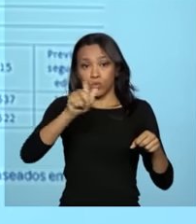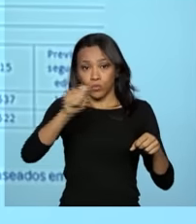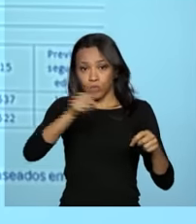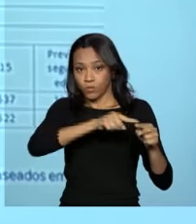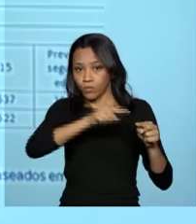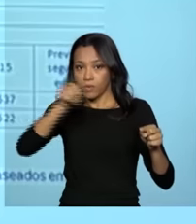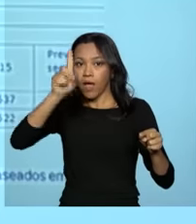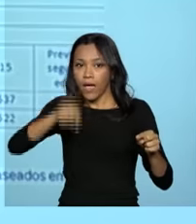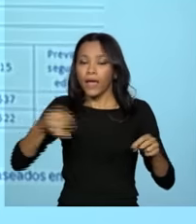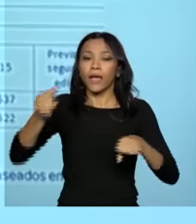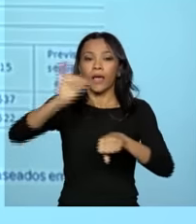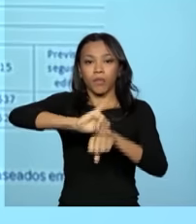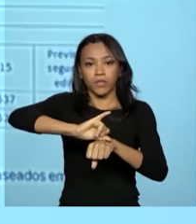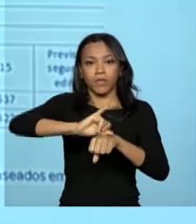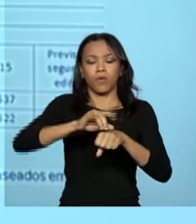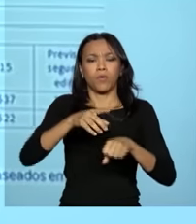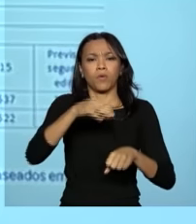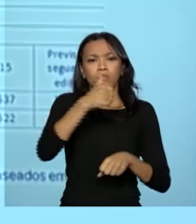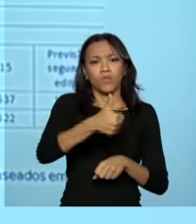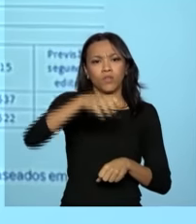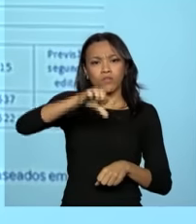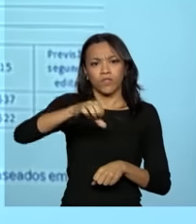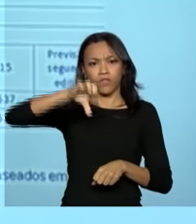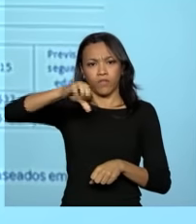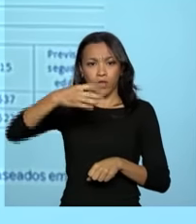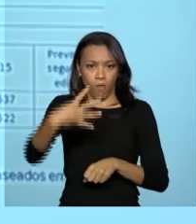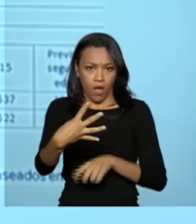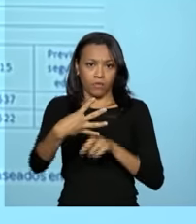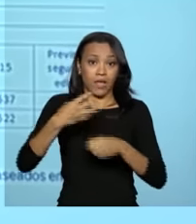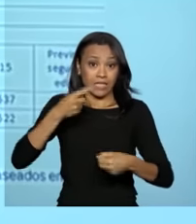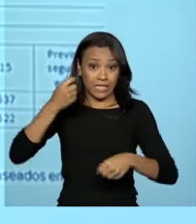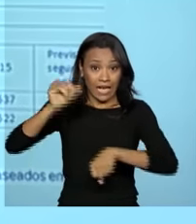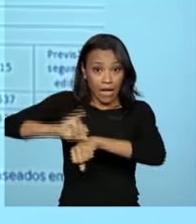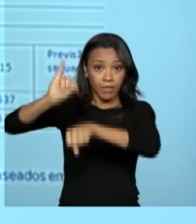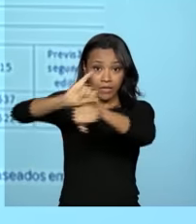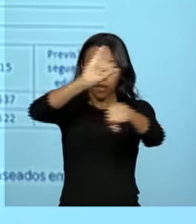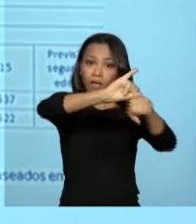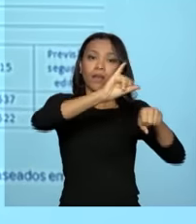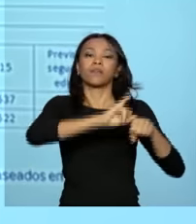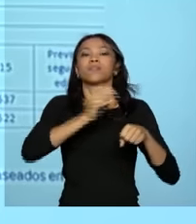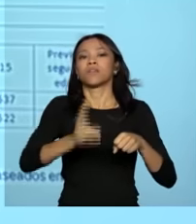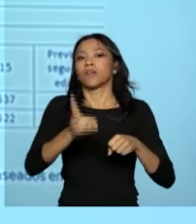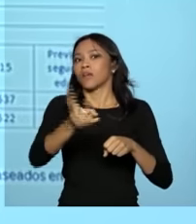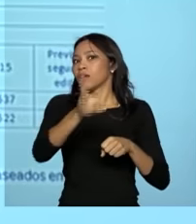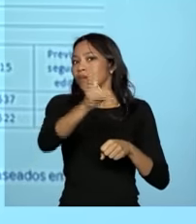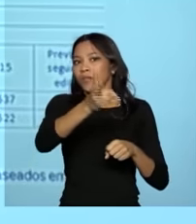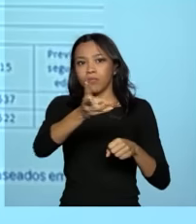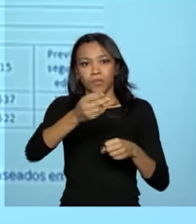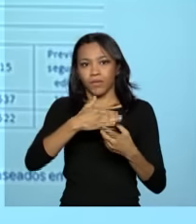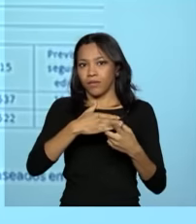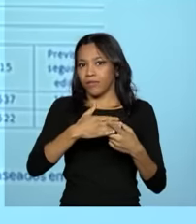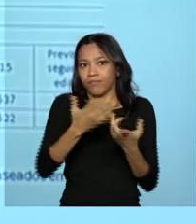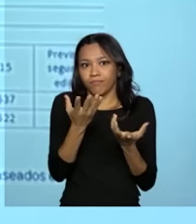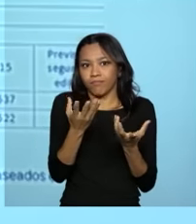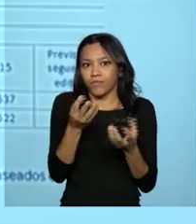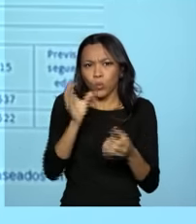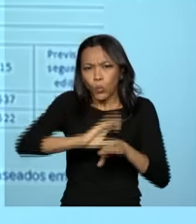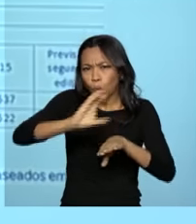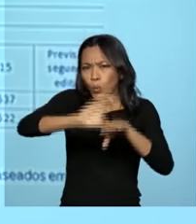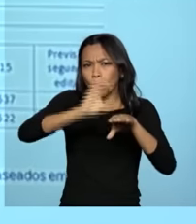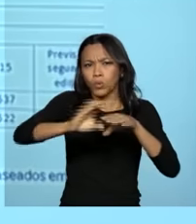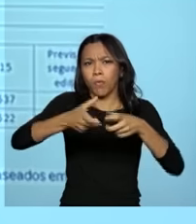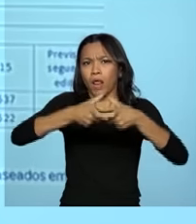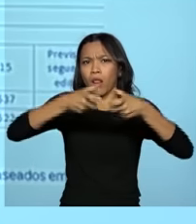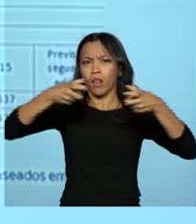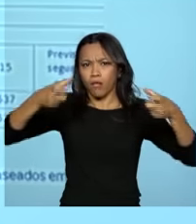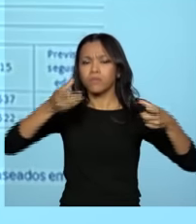veem que até 1994, as capitais estavam sempre à frente do interior. A distância não era brutal,